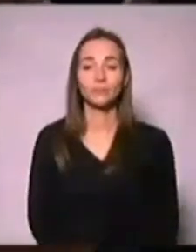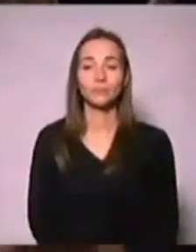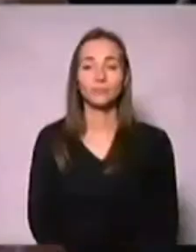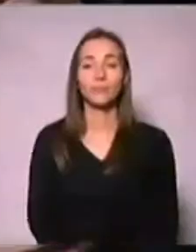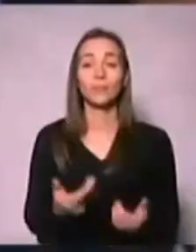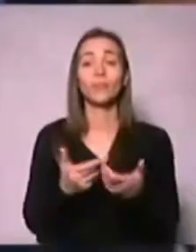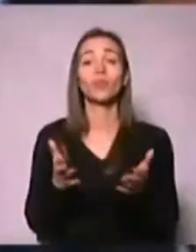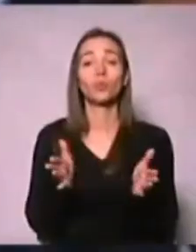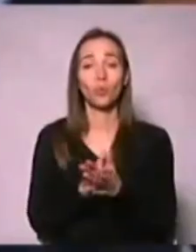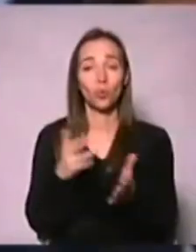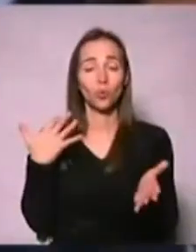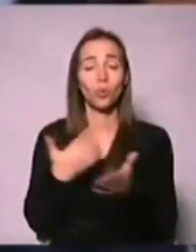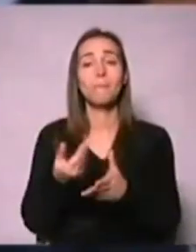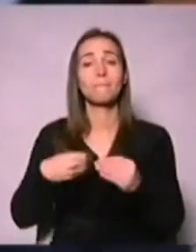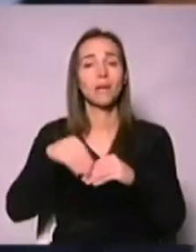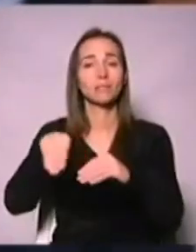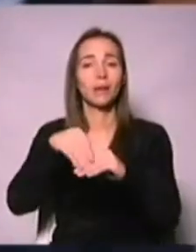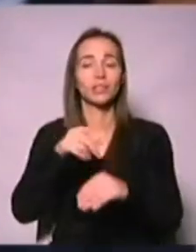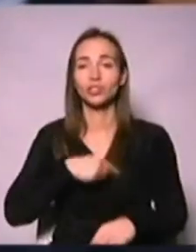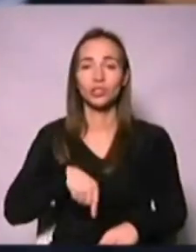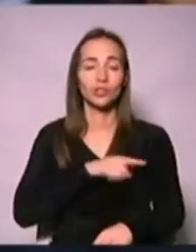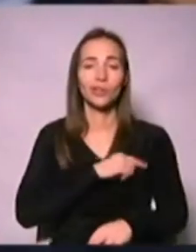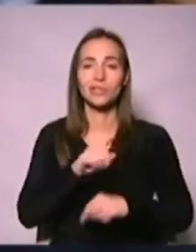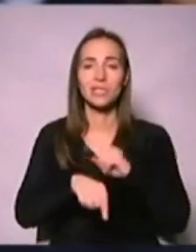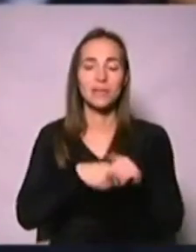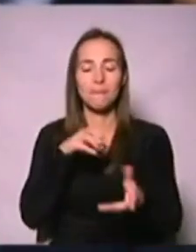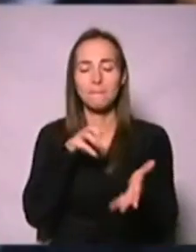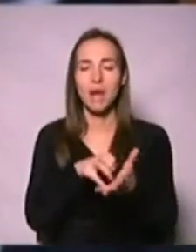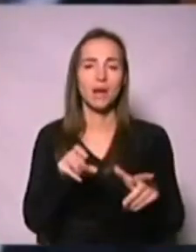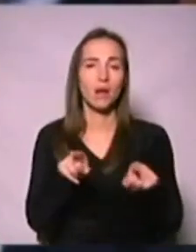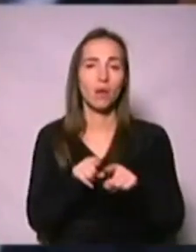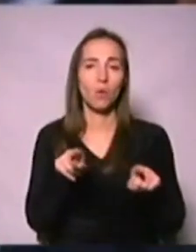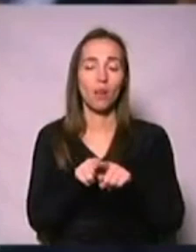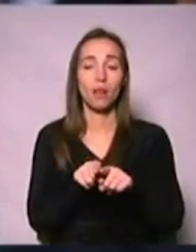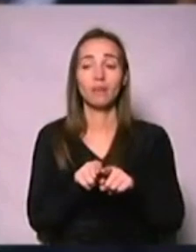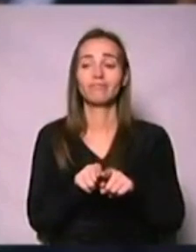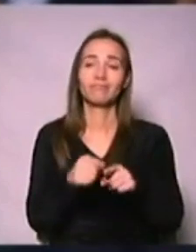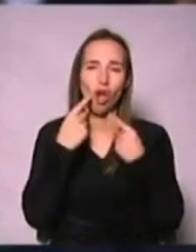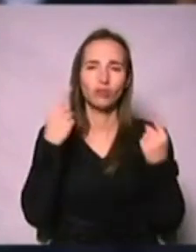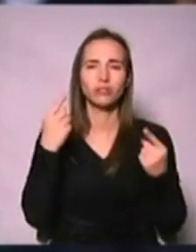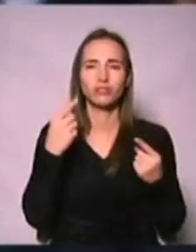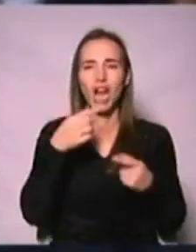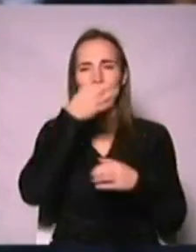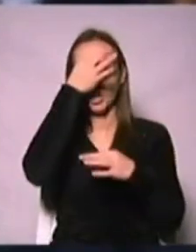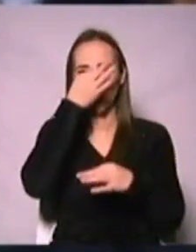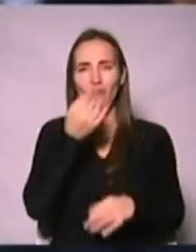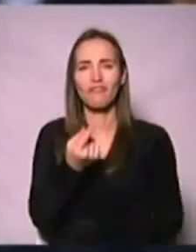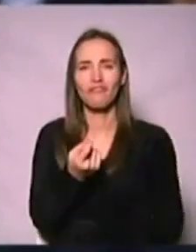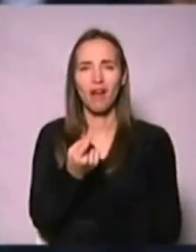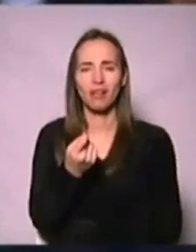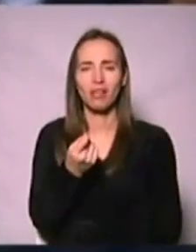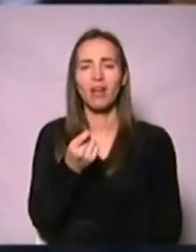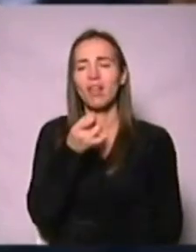e em tudo isto e muito mais temos sempre a mesma marca a marca da falta de Rigor e o excesso de